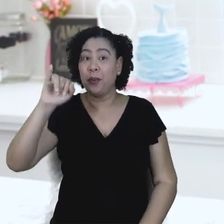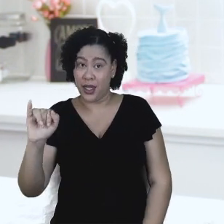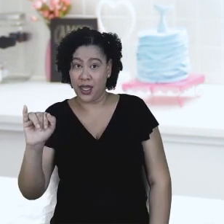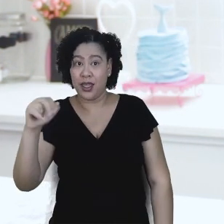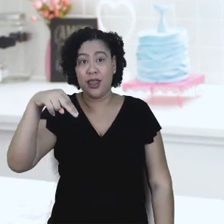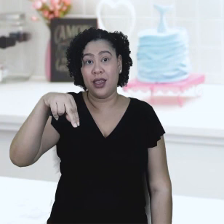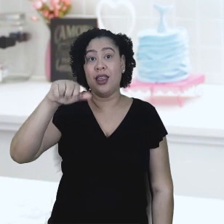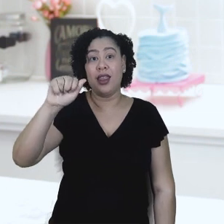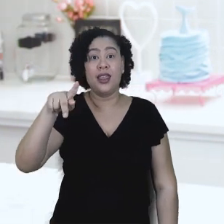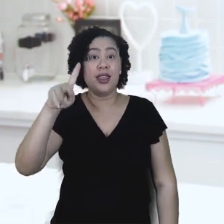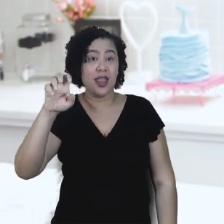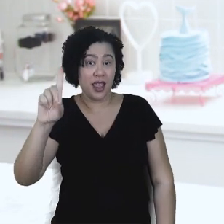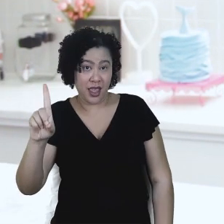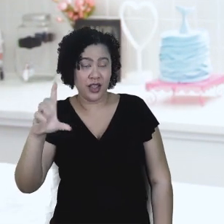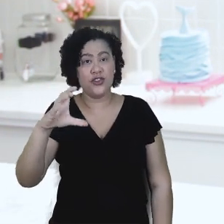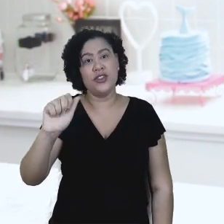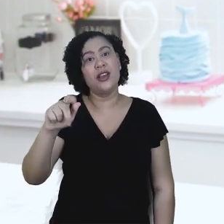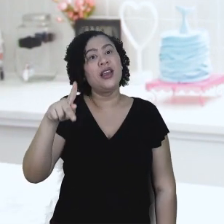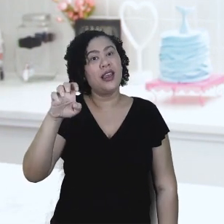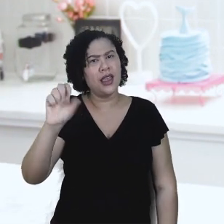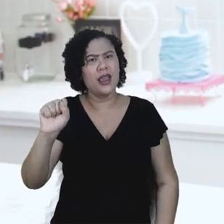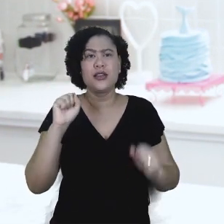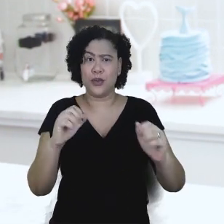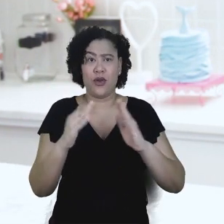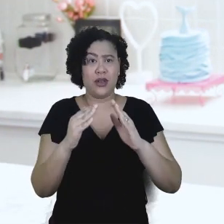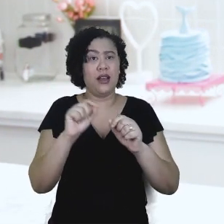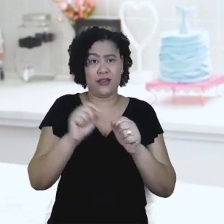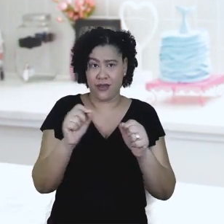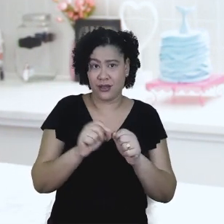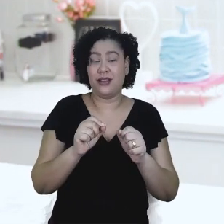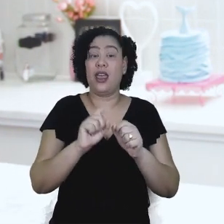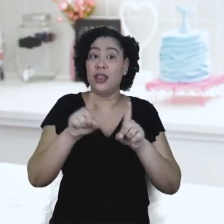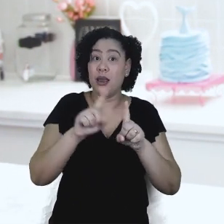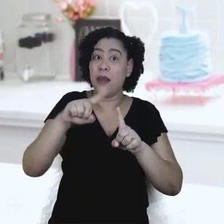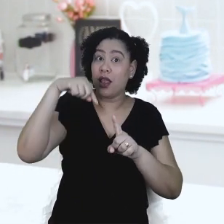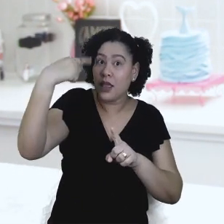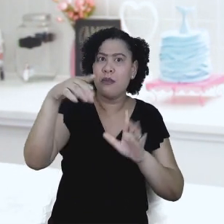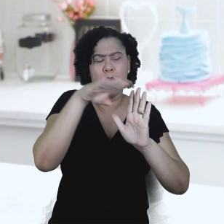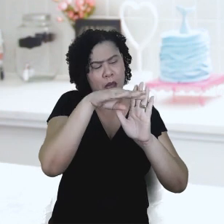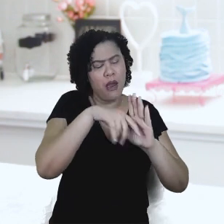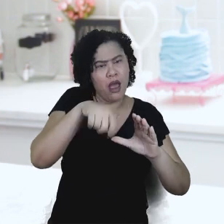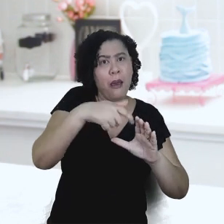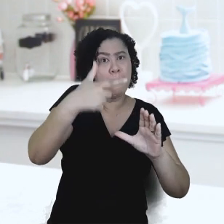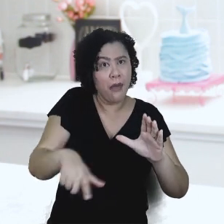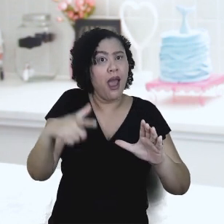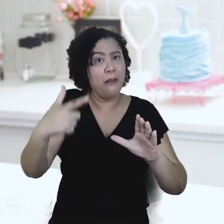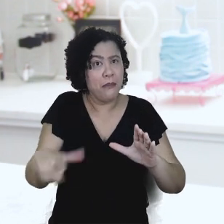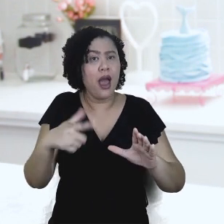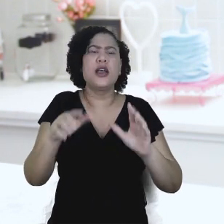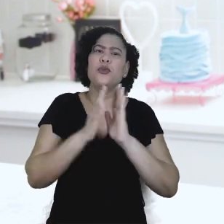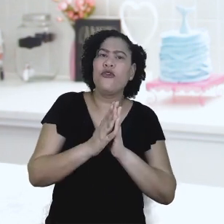podem ser feitos aí na sua casa. E antes de tudo, para vocês não perderem as próximas receitas e as nossas decorações, já se inscrevam no